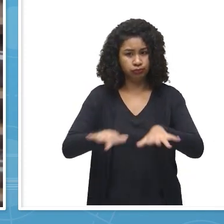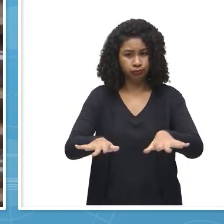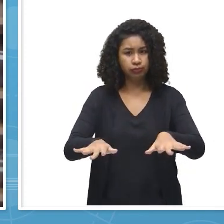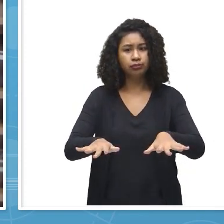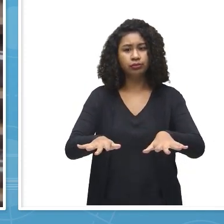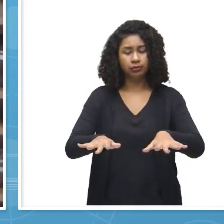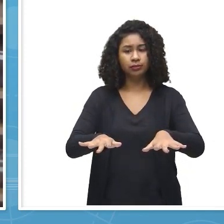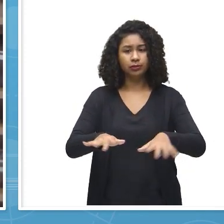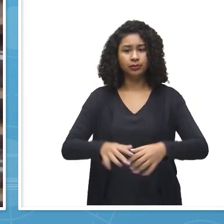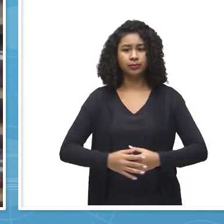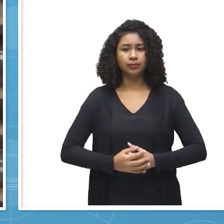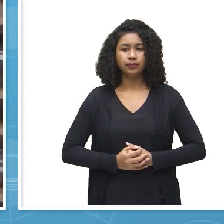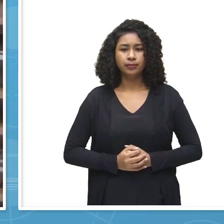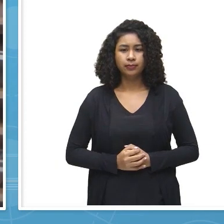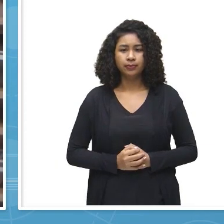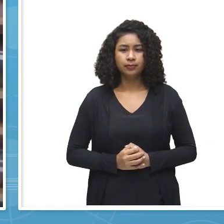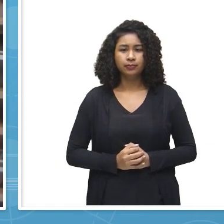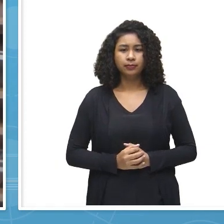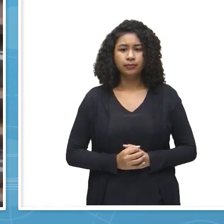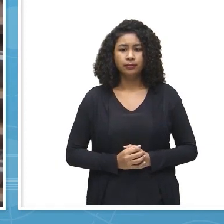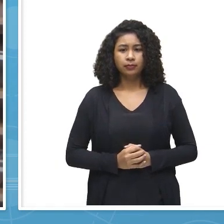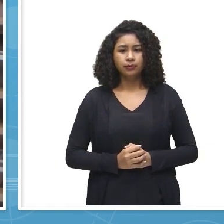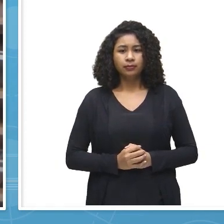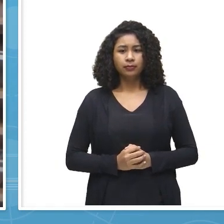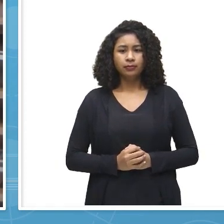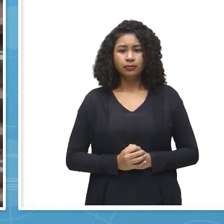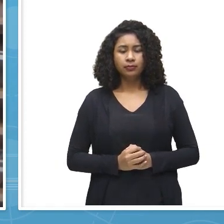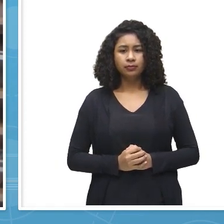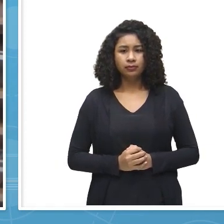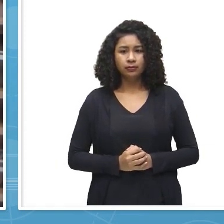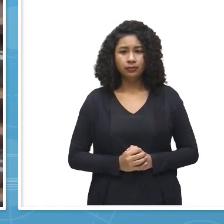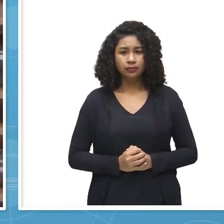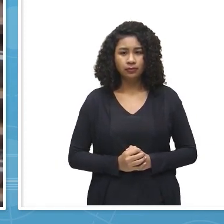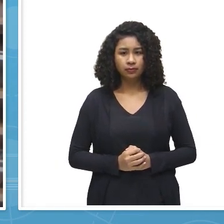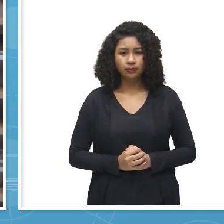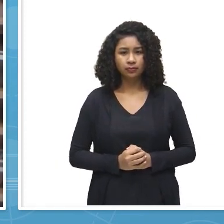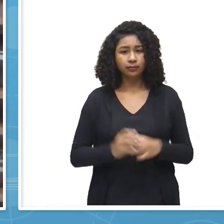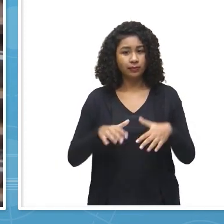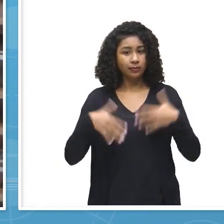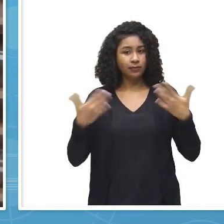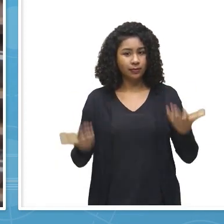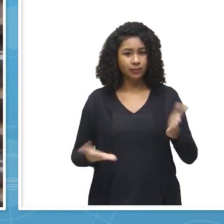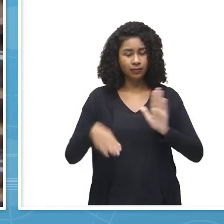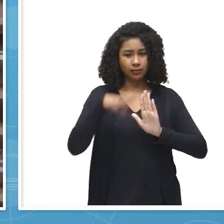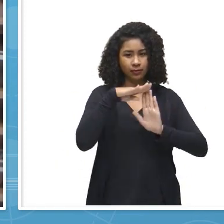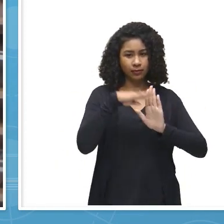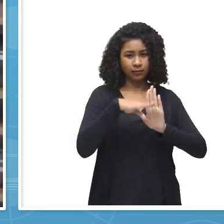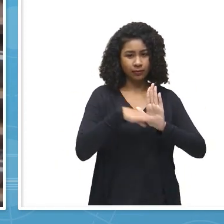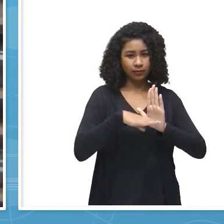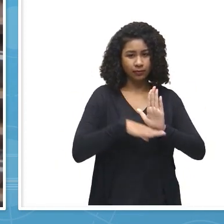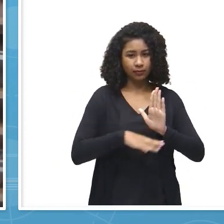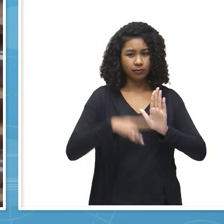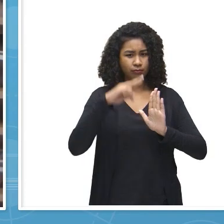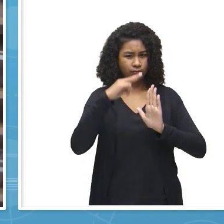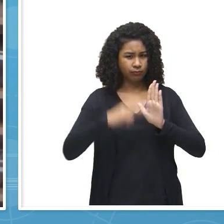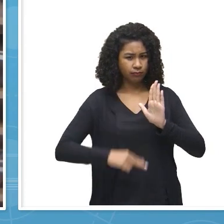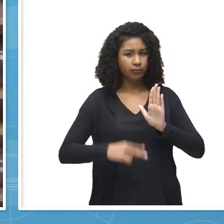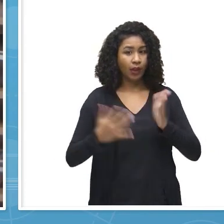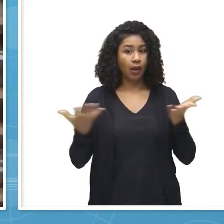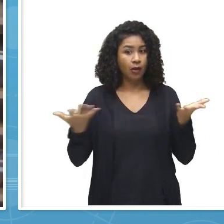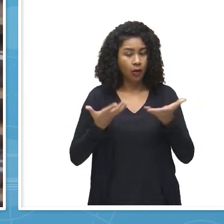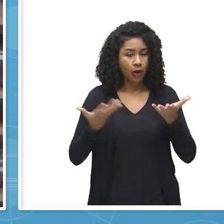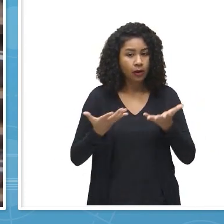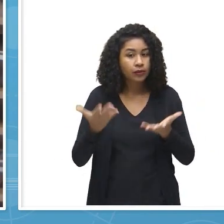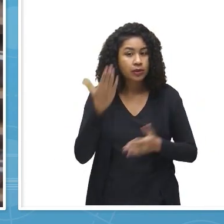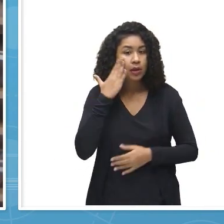verdade, e ir para outras células, tá bom? Então, aí na nossa alternativa, a gente vai ver o que vocês marcaram, né?